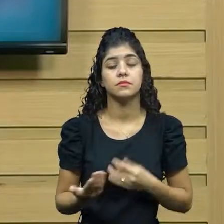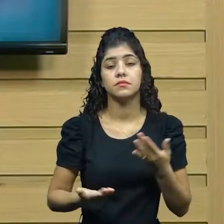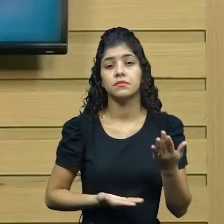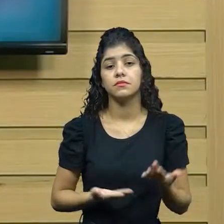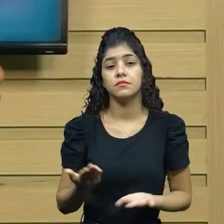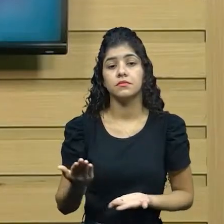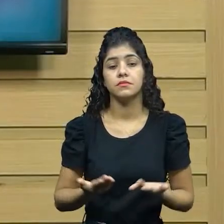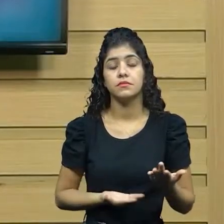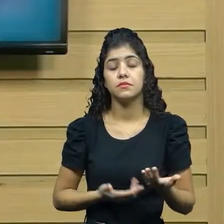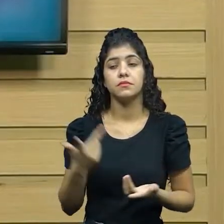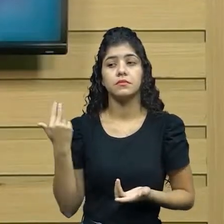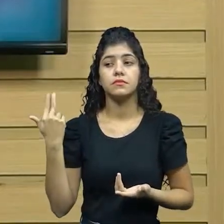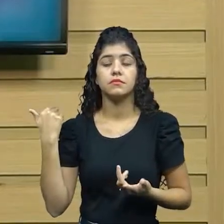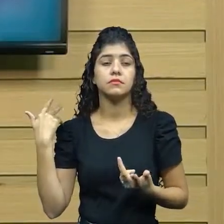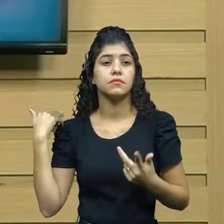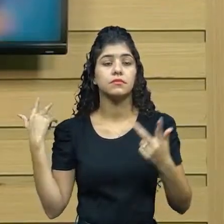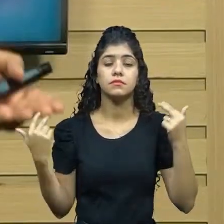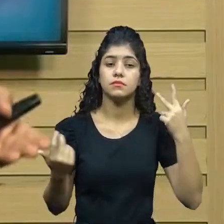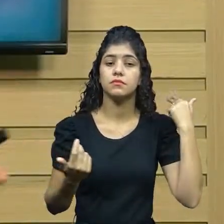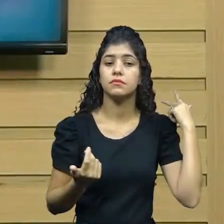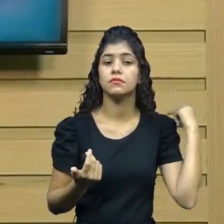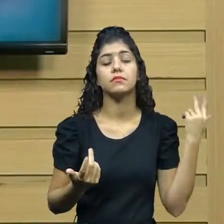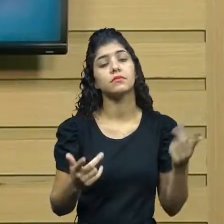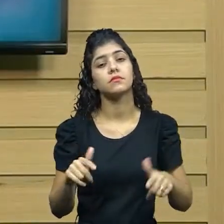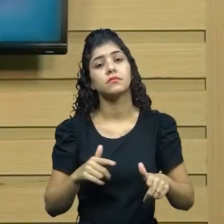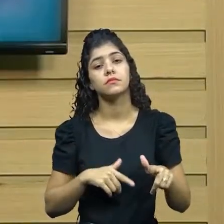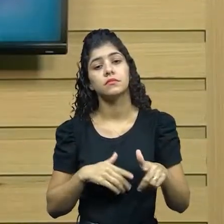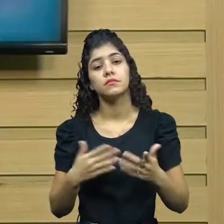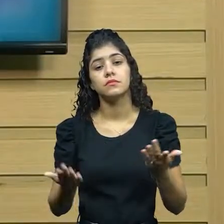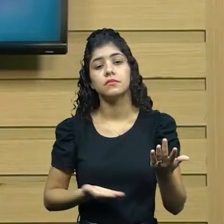de cabeleireiro, ou serviço de